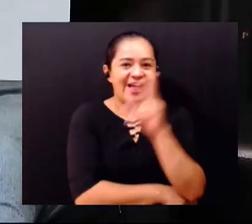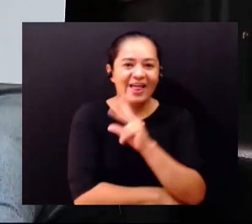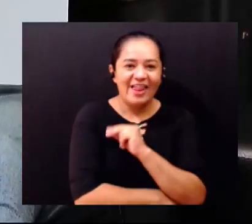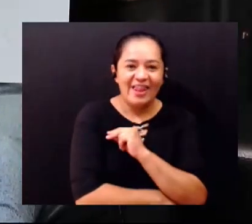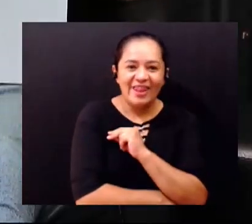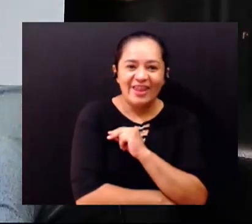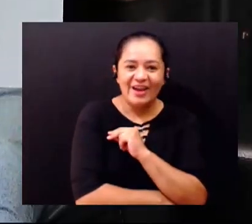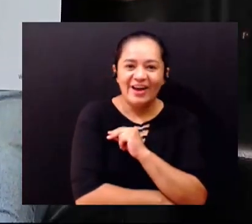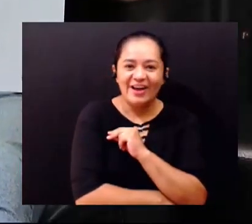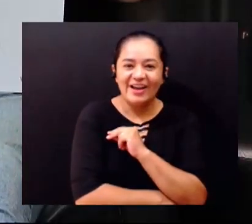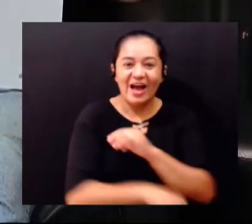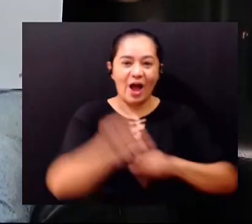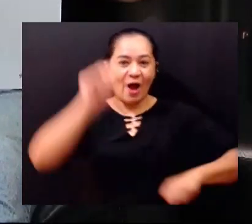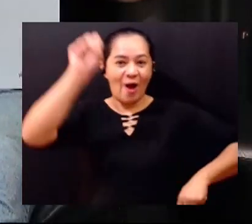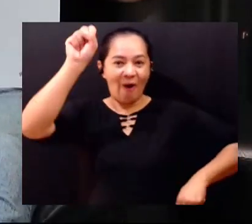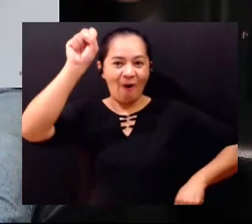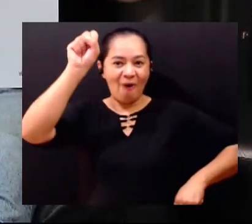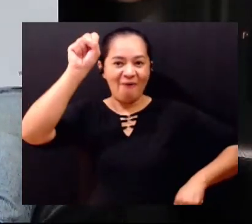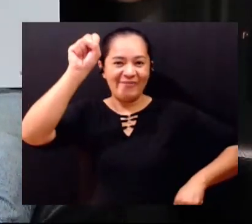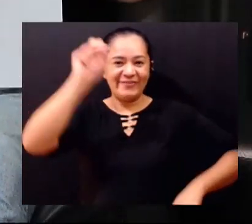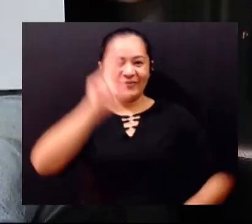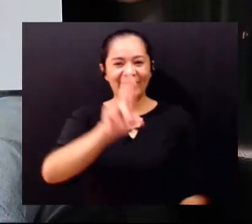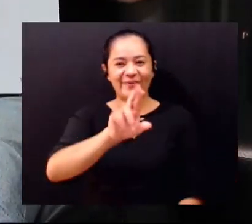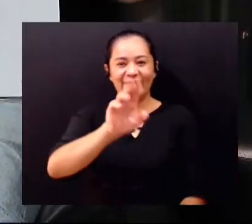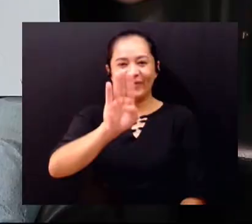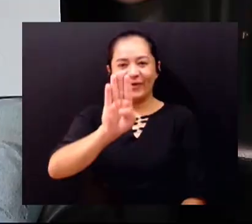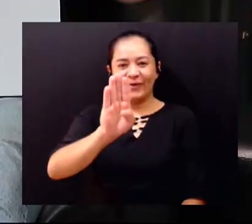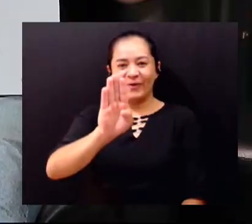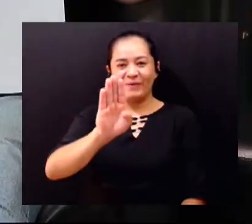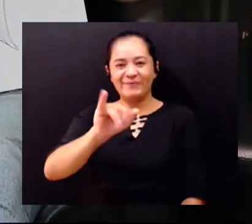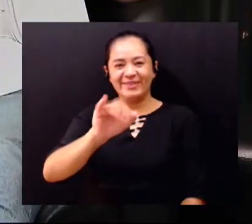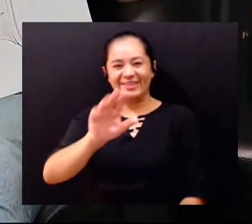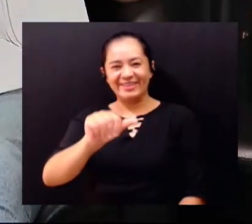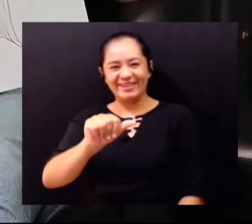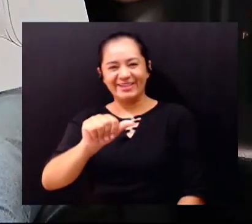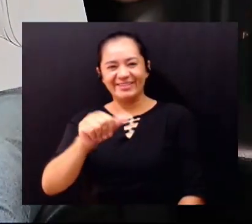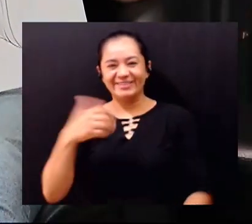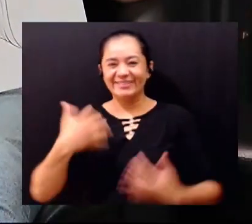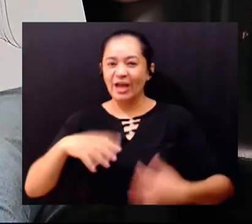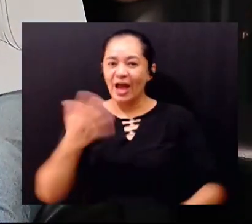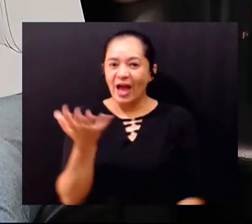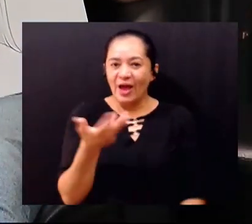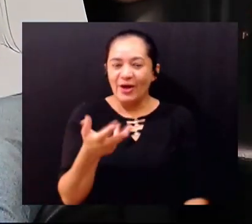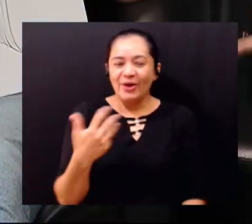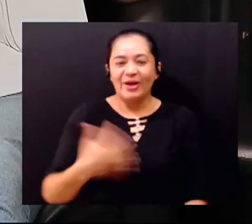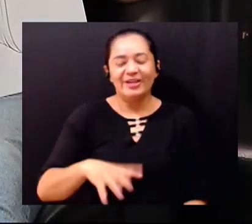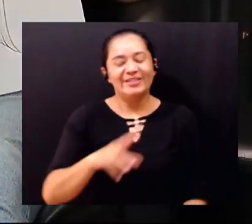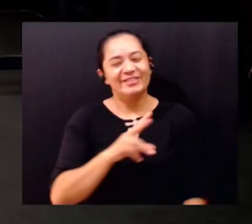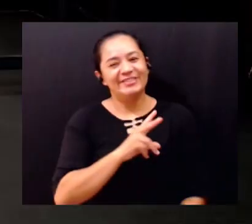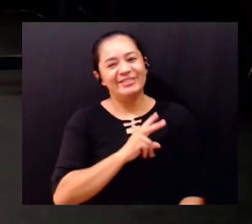Rúbia. Ela conta um pouco da história dela aqui nessa correria toda. Olha isso. É uma heroína, pô.